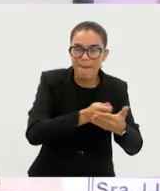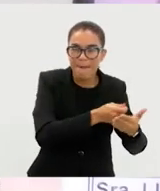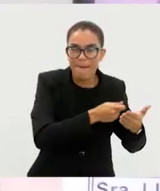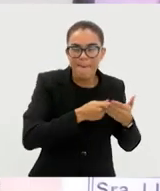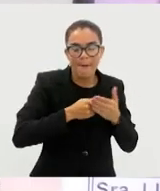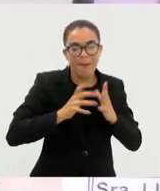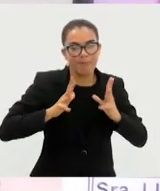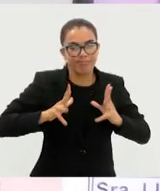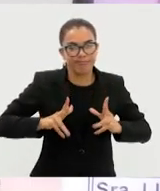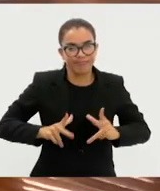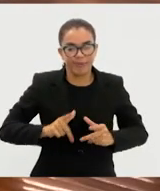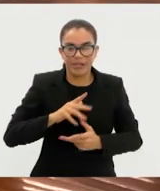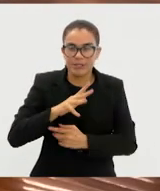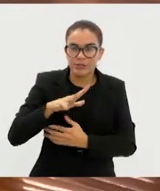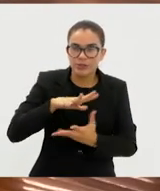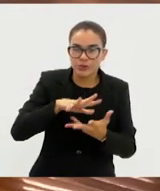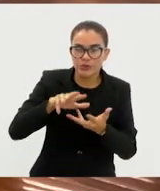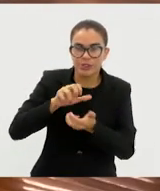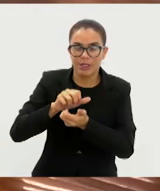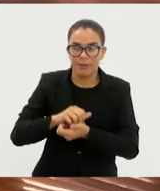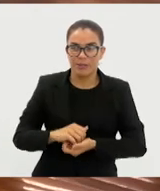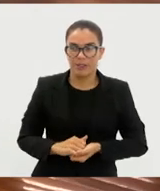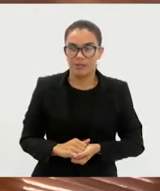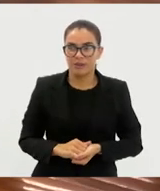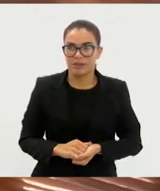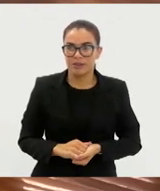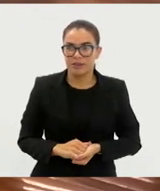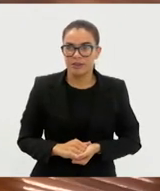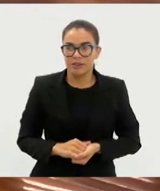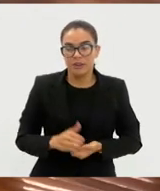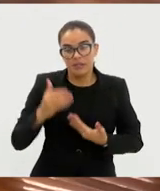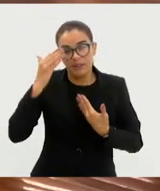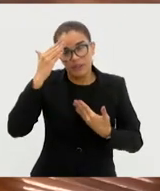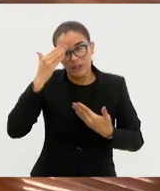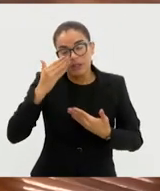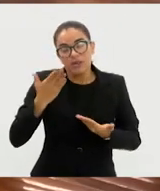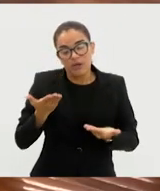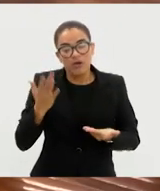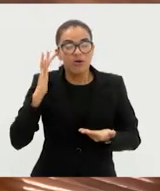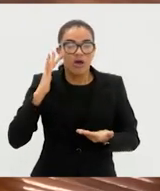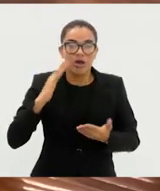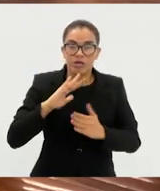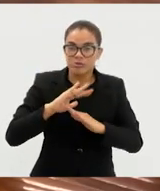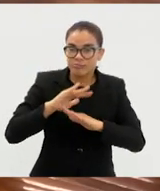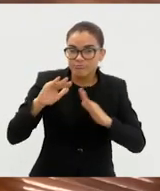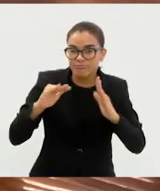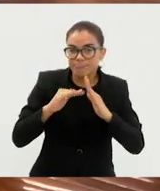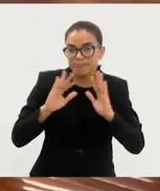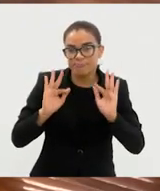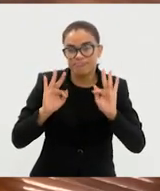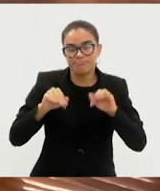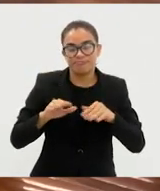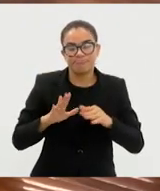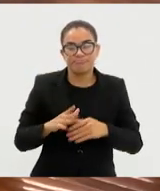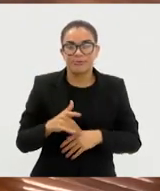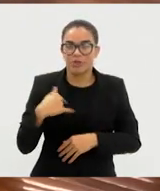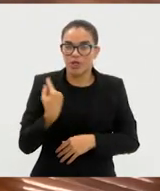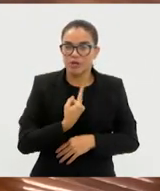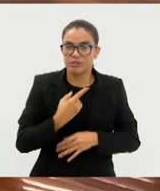cruzeiro aqui de sustentabilidade. Então, deputado, eu agradeço, acho que eram essas exposições que a gente tinha a colocar, estamos aqui à disposição para